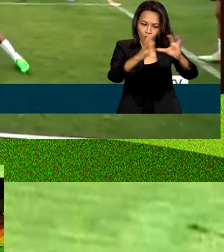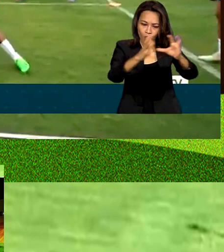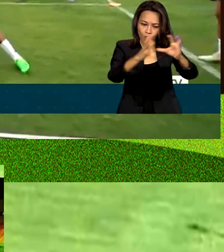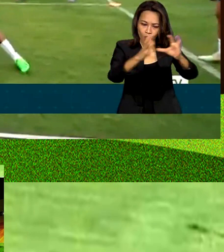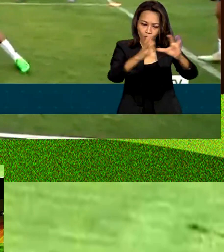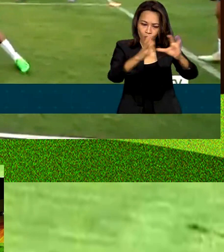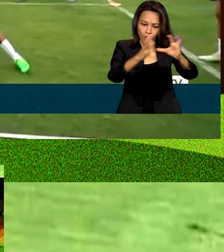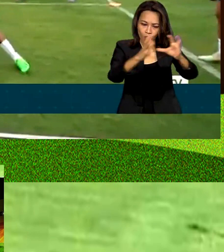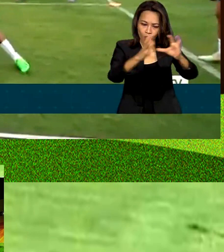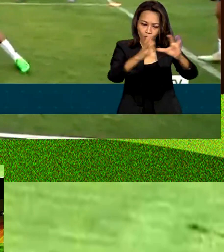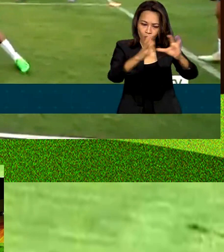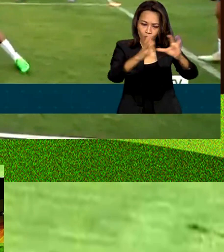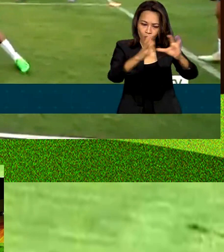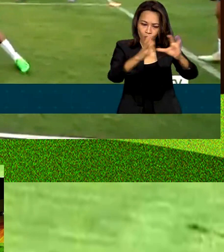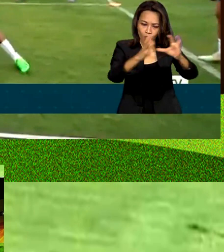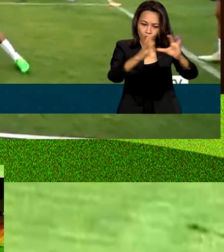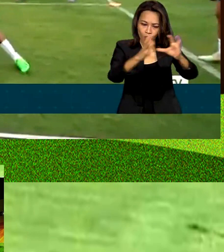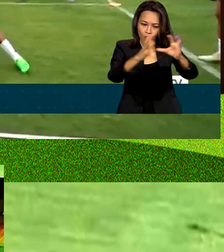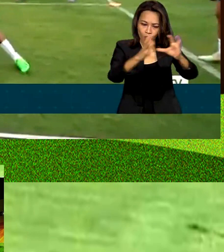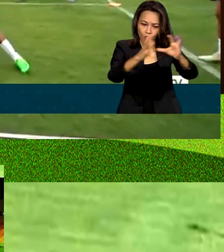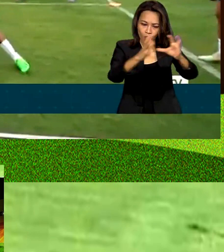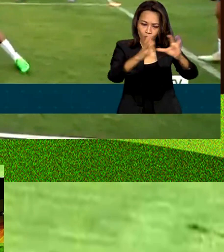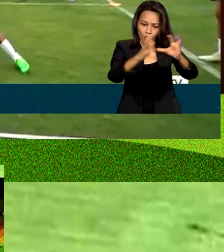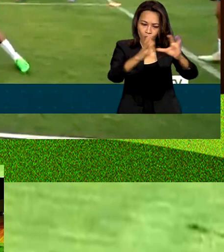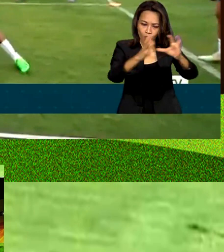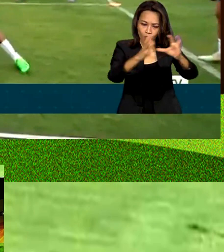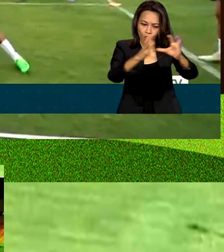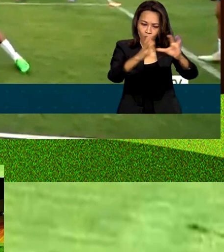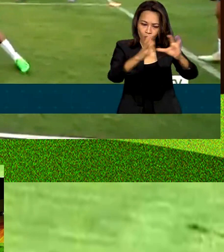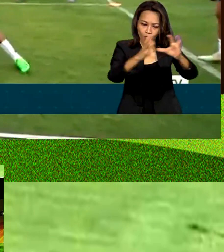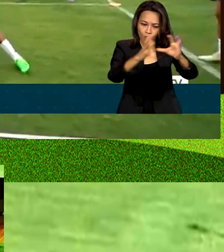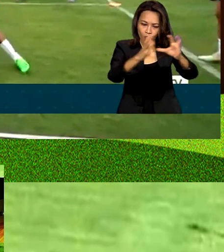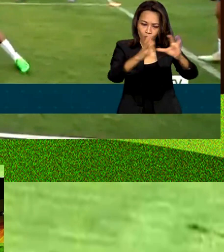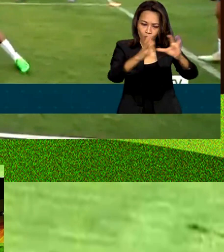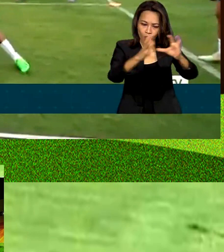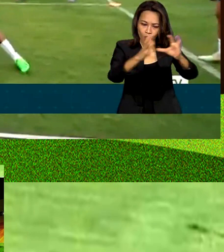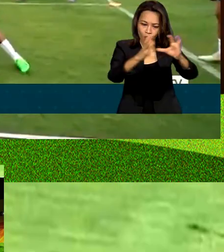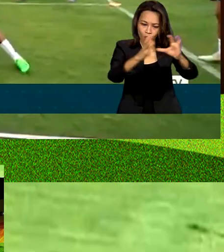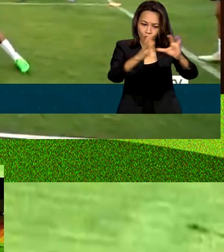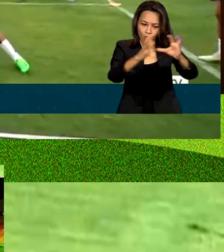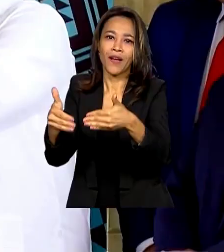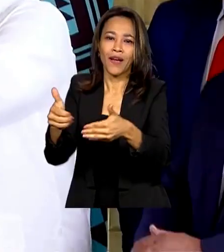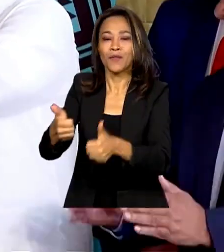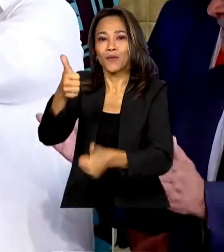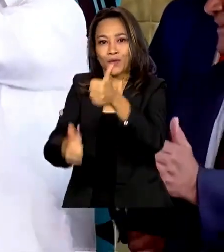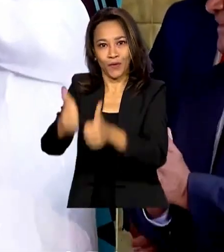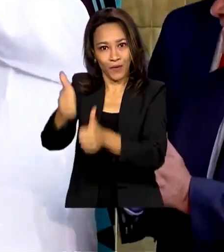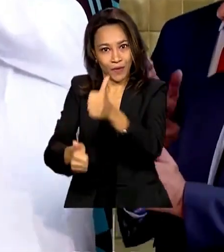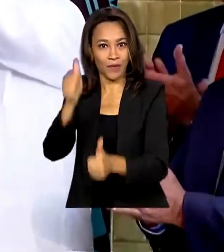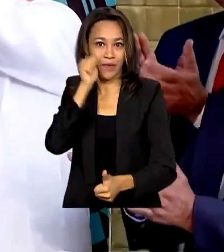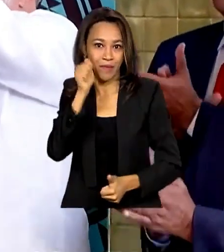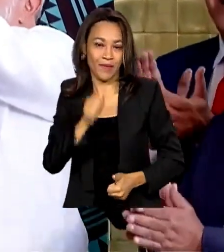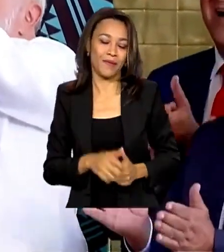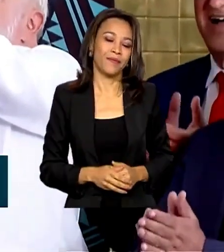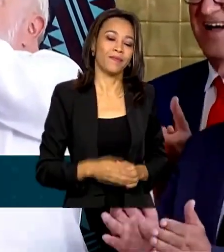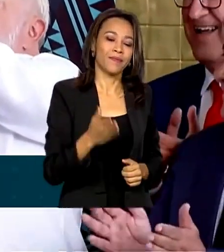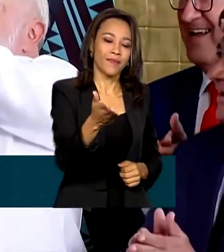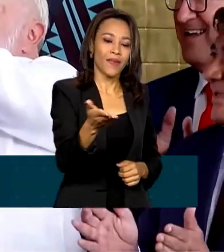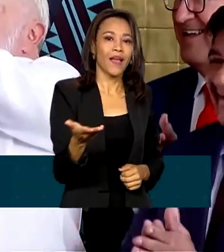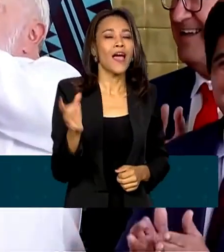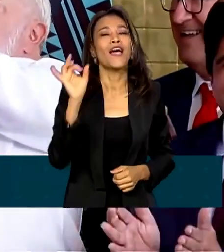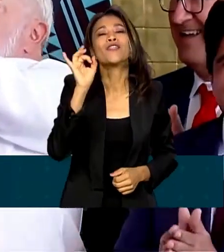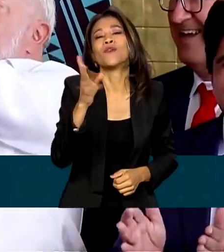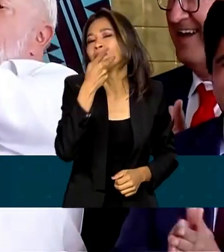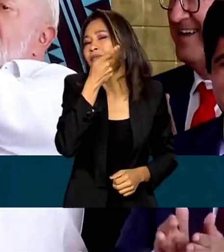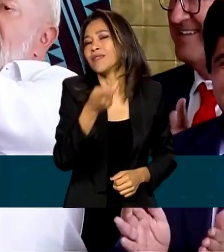e justamente foi apresentada ao presidente Luiz Inácio Lula da Silva. Por enquanto, é só